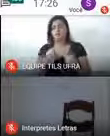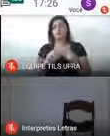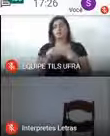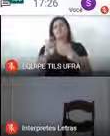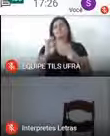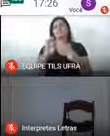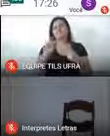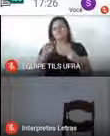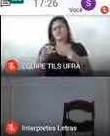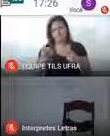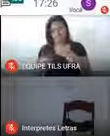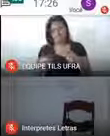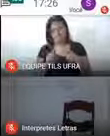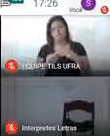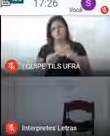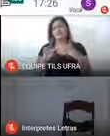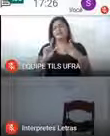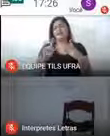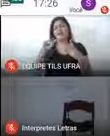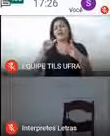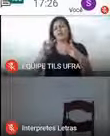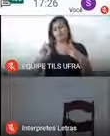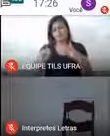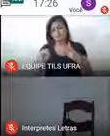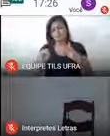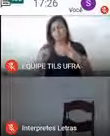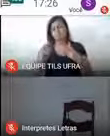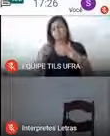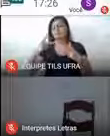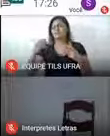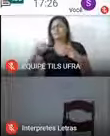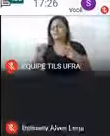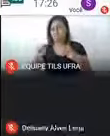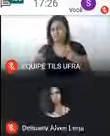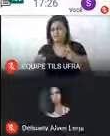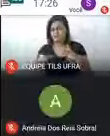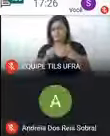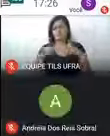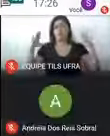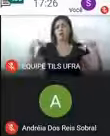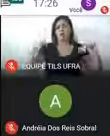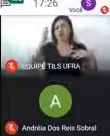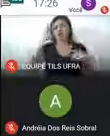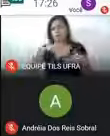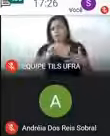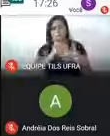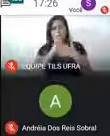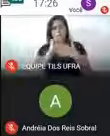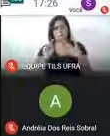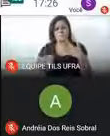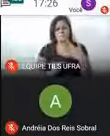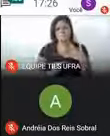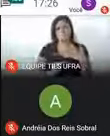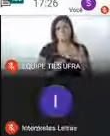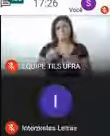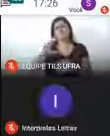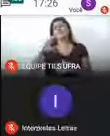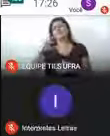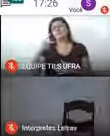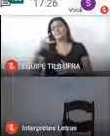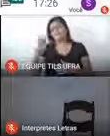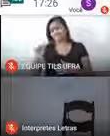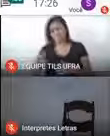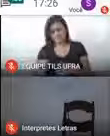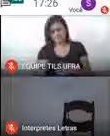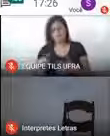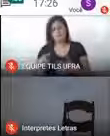penadas, Satanás, príncipe do mal, anjo do mal, nós juntos com o capeta, diabo, e